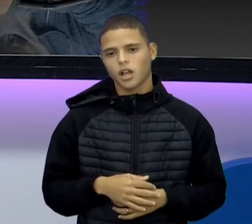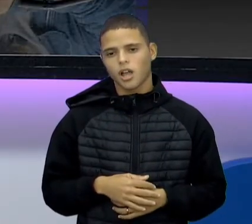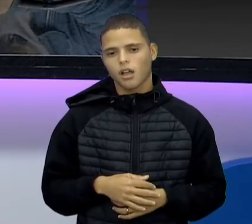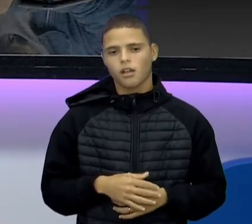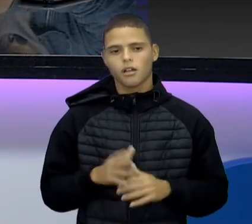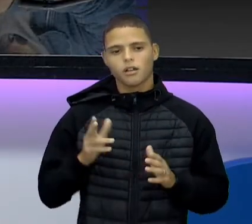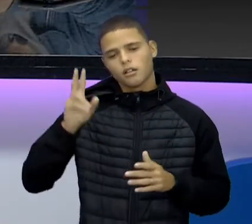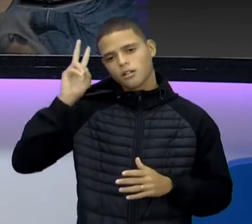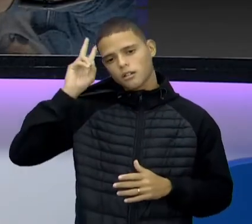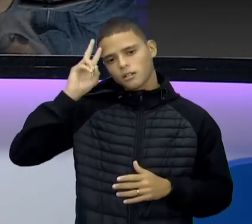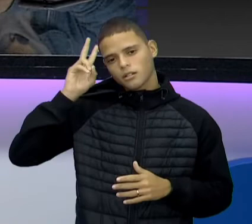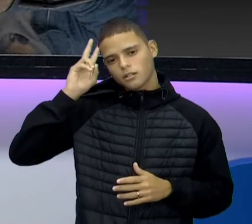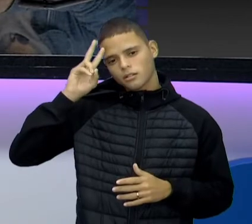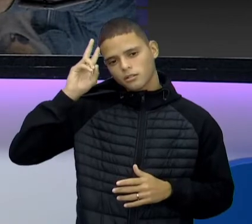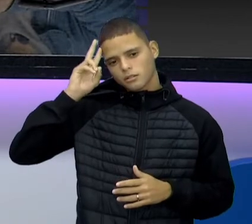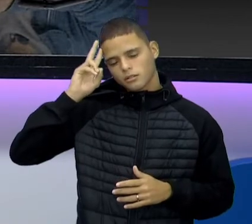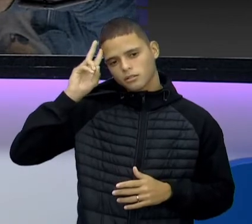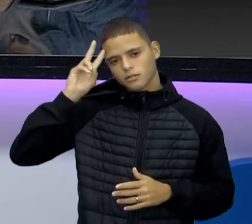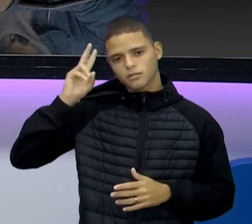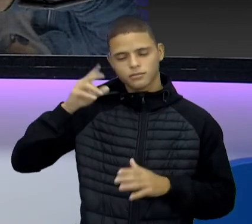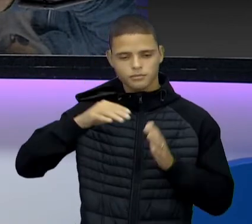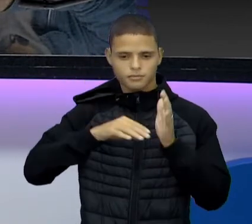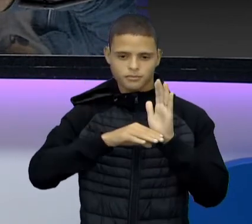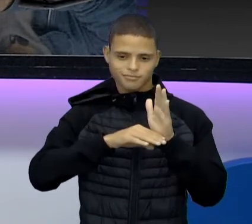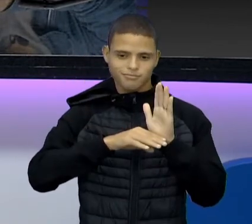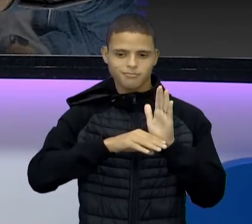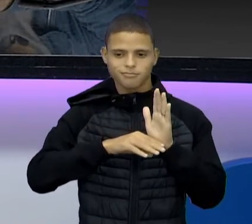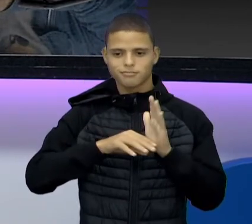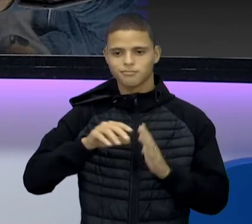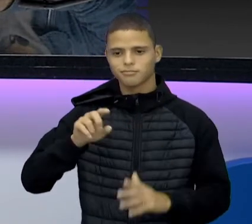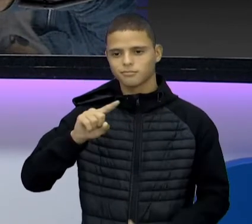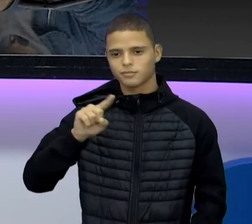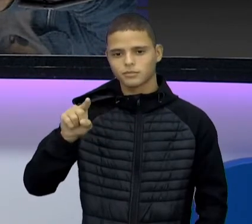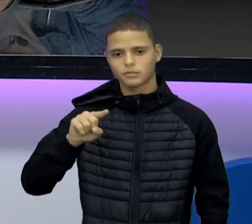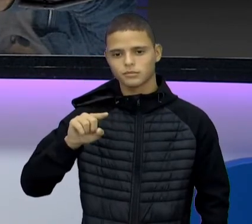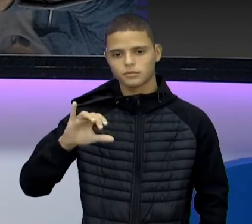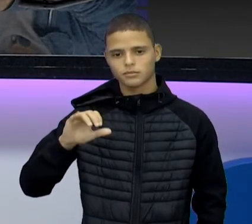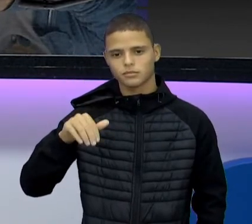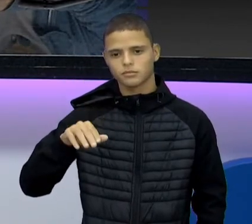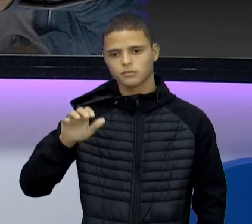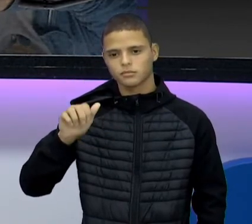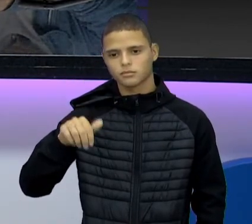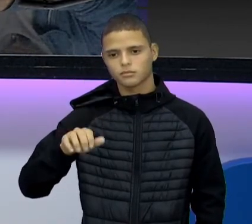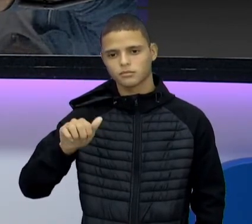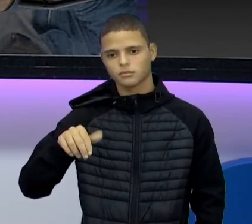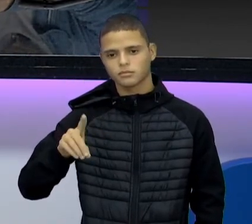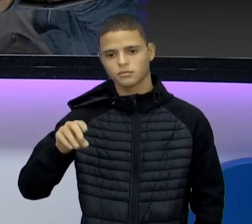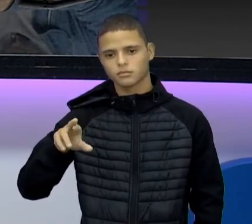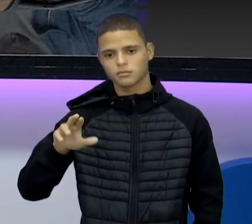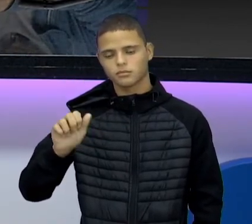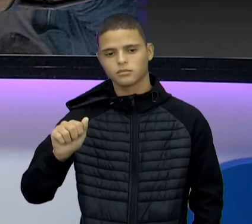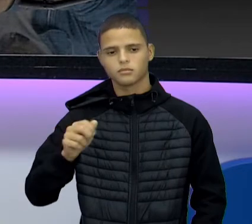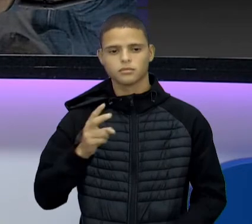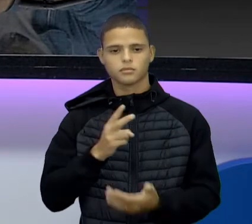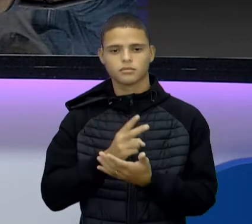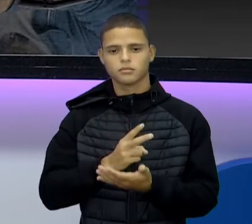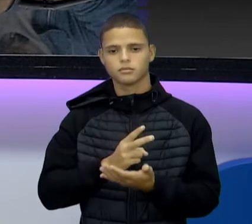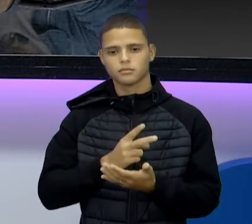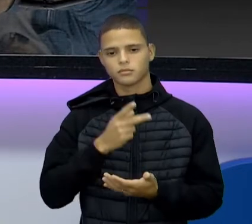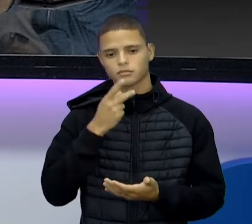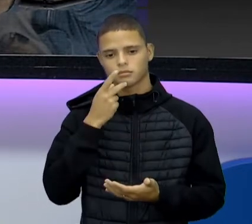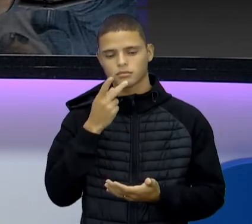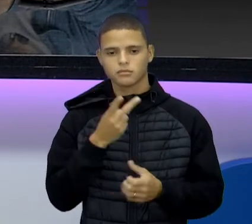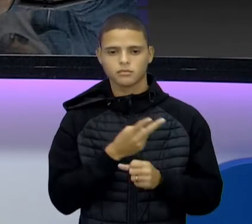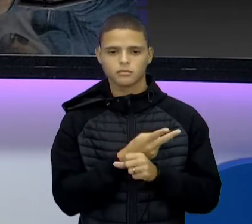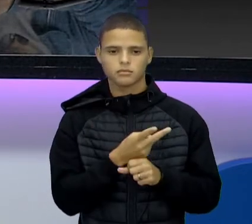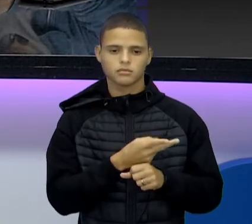Eu me lembrei aqui de um vídeo da Chimamanda, muito interessante, eu sempre comento sobre ele. Eu procurando